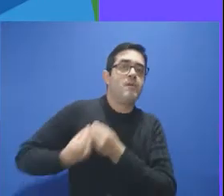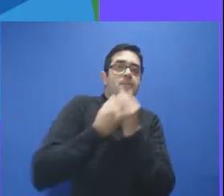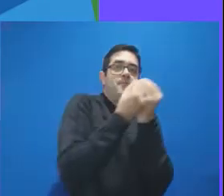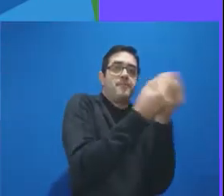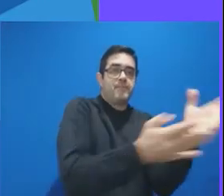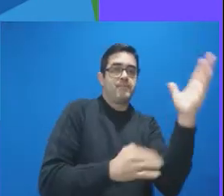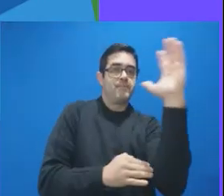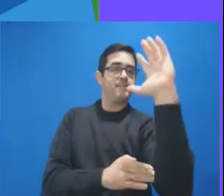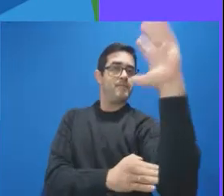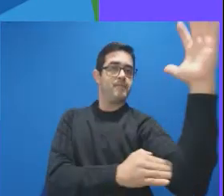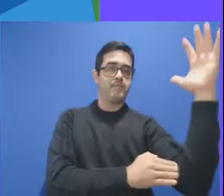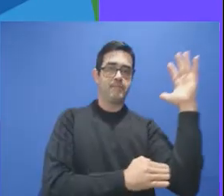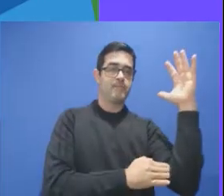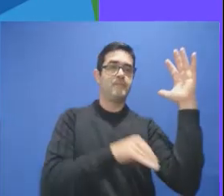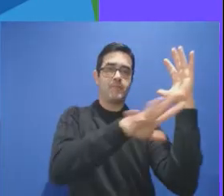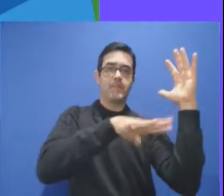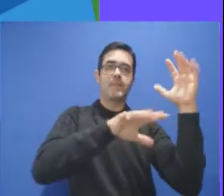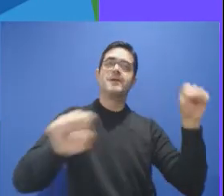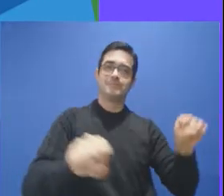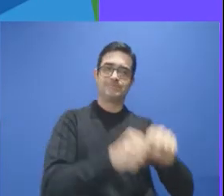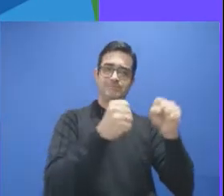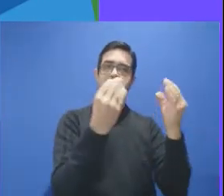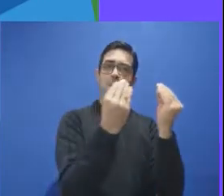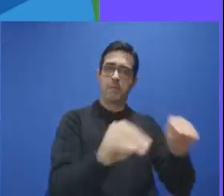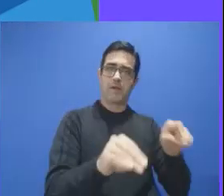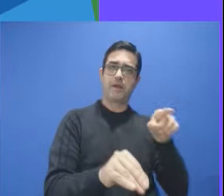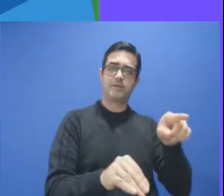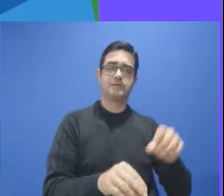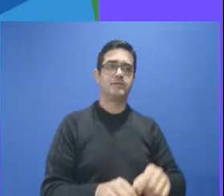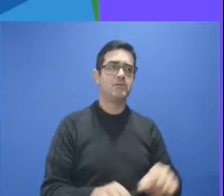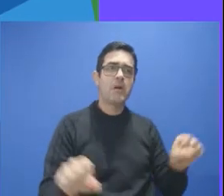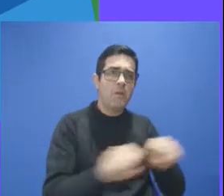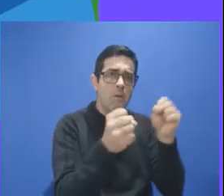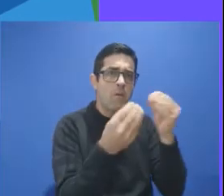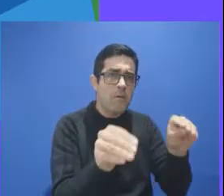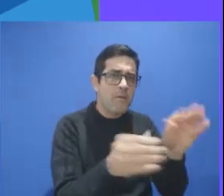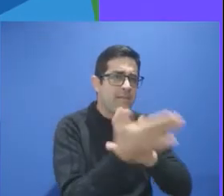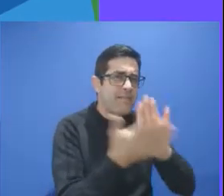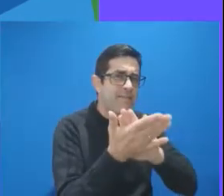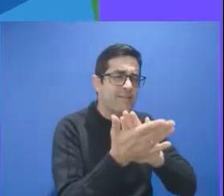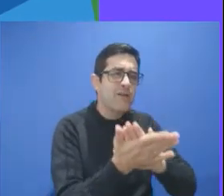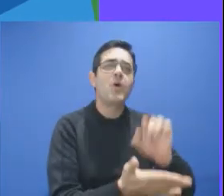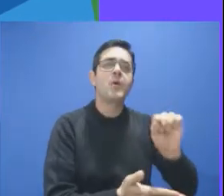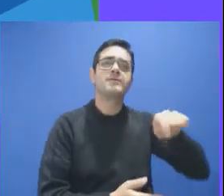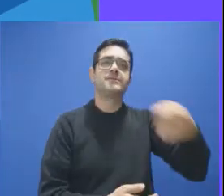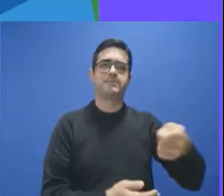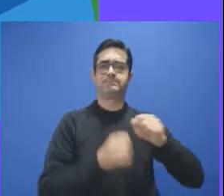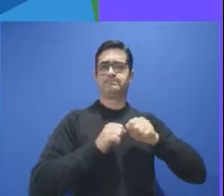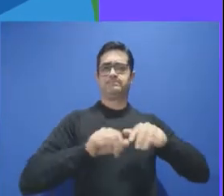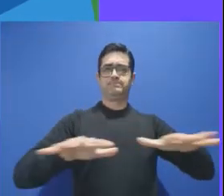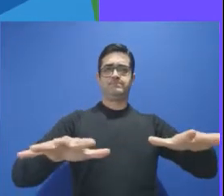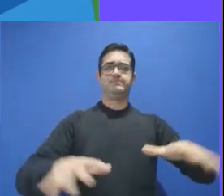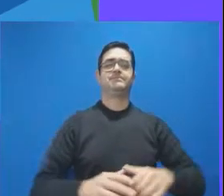ambiente externo ao sistema que nós estamos estudando e sempre causando danos. Se não causa dano e só modifica a composição, nós chamamos